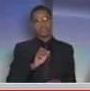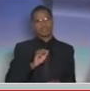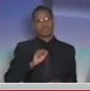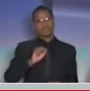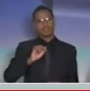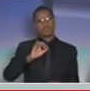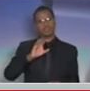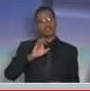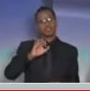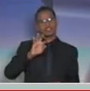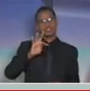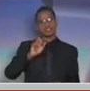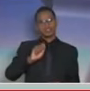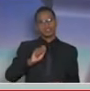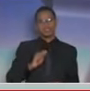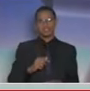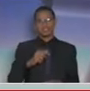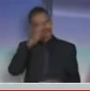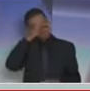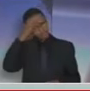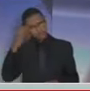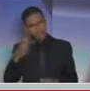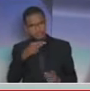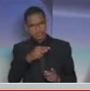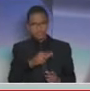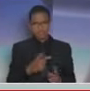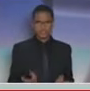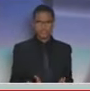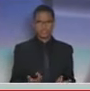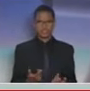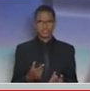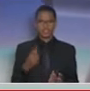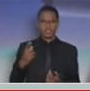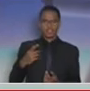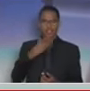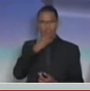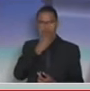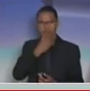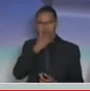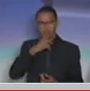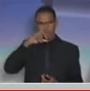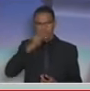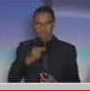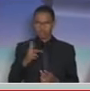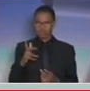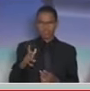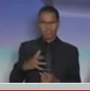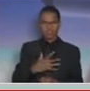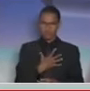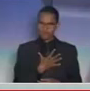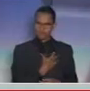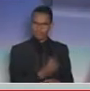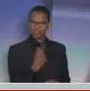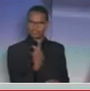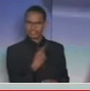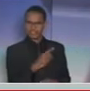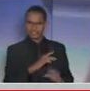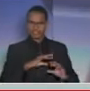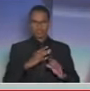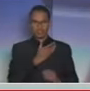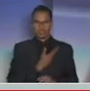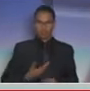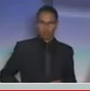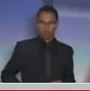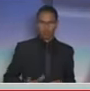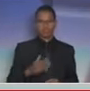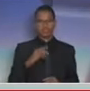Esse prefeito, que é filhote do Alckmin, né, filhote é uma criatura do governo Alckmin, é pior